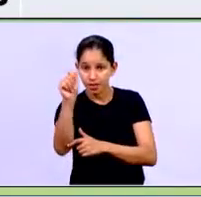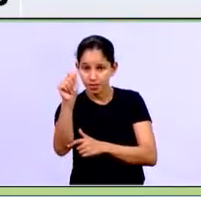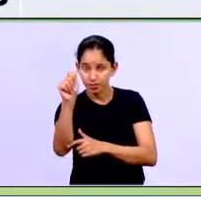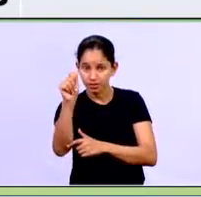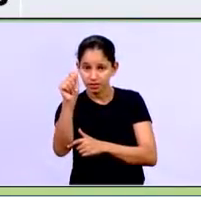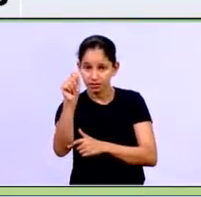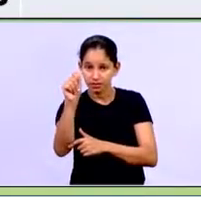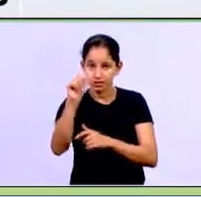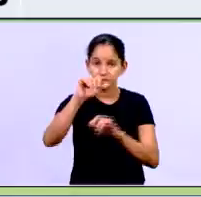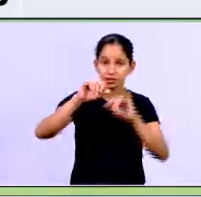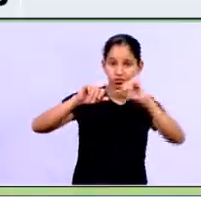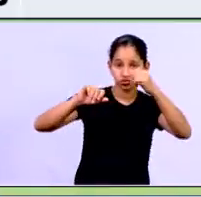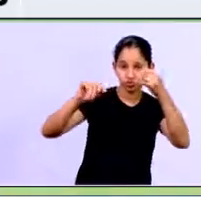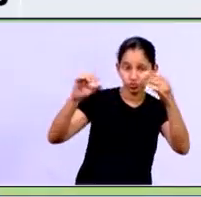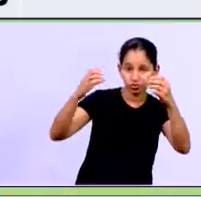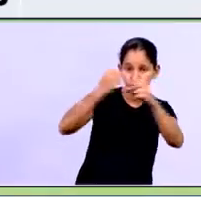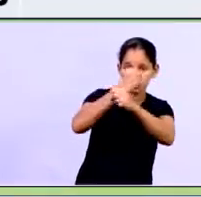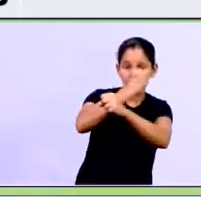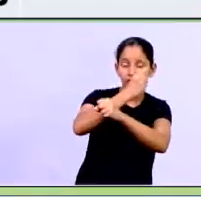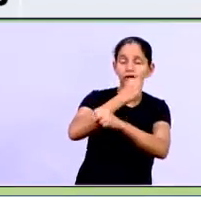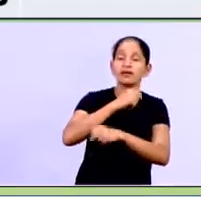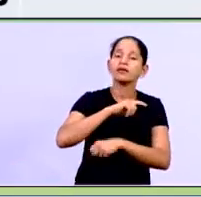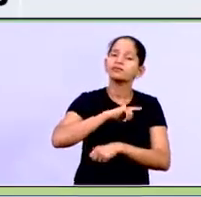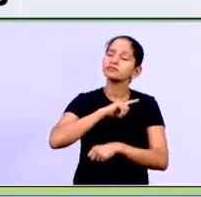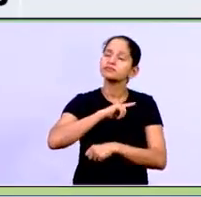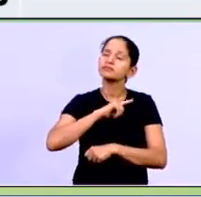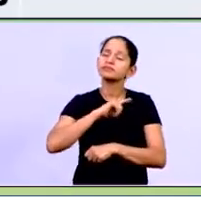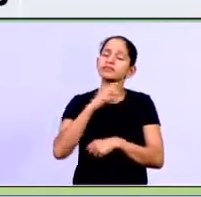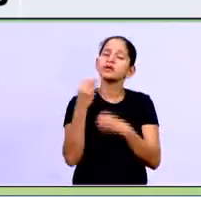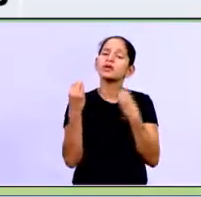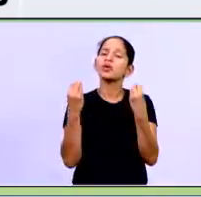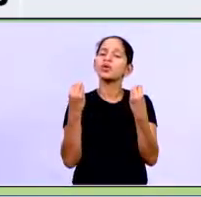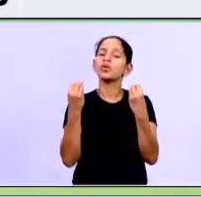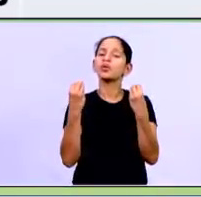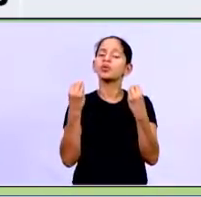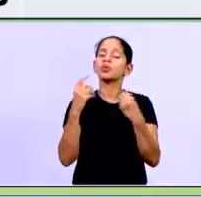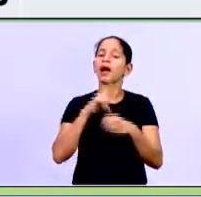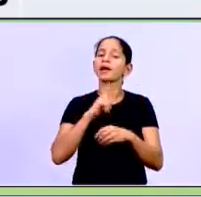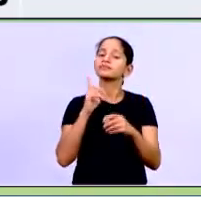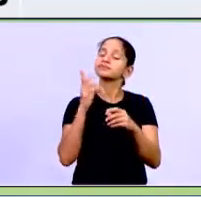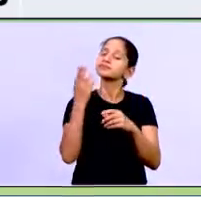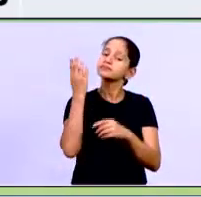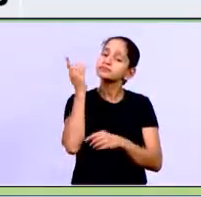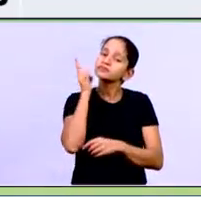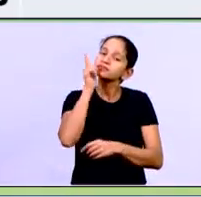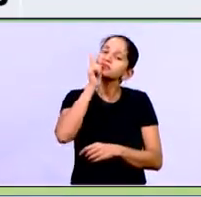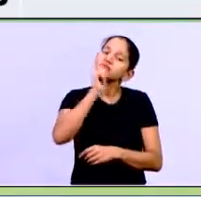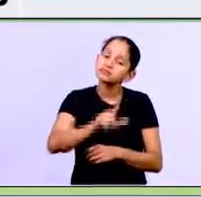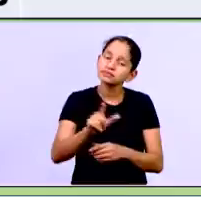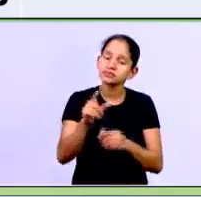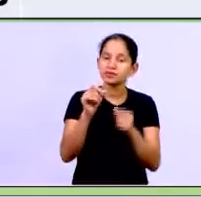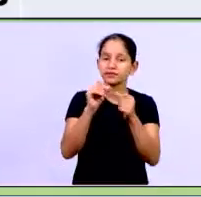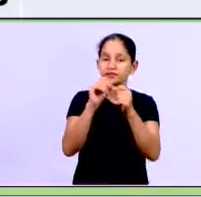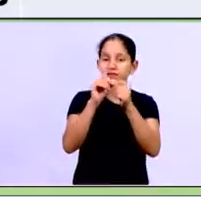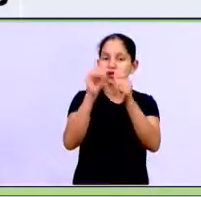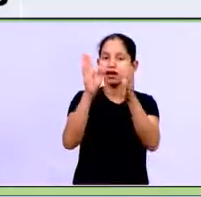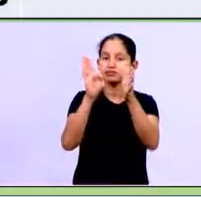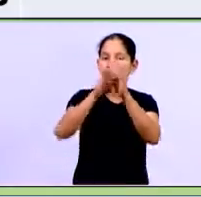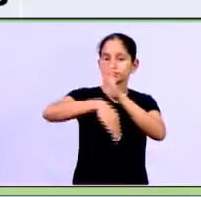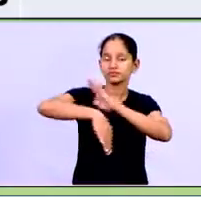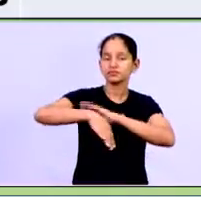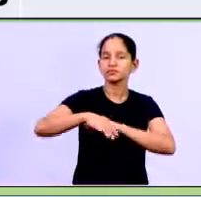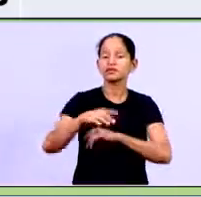os juros. Ora, se eu tenho juros, como é que eu encontro a amortização? É só você fazer a subtração, ou seja, pegar o